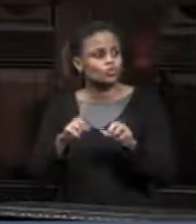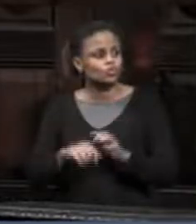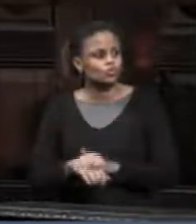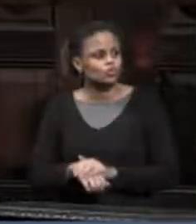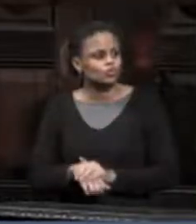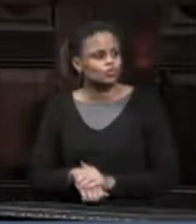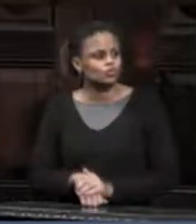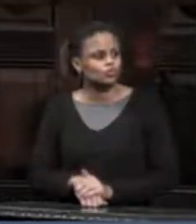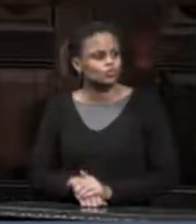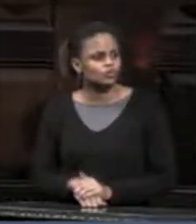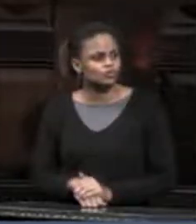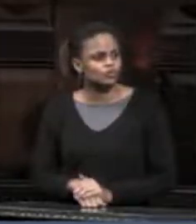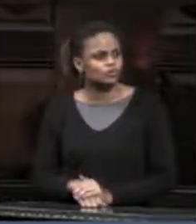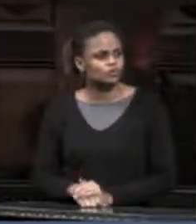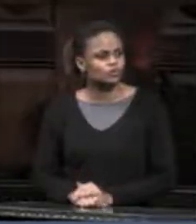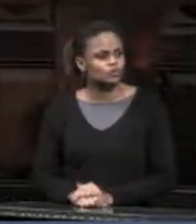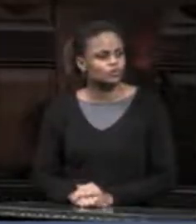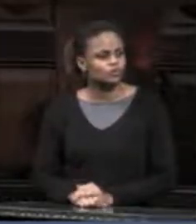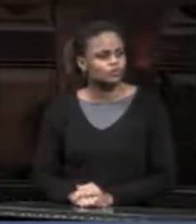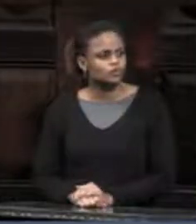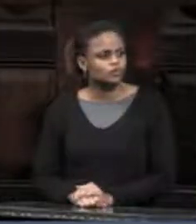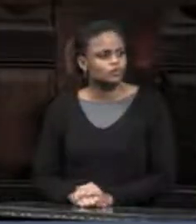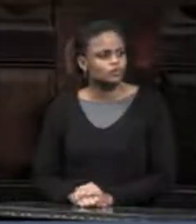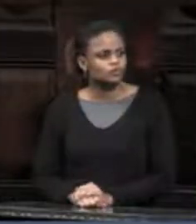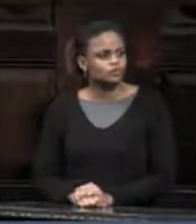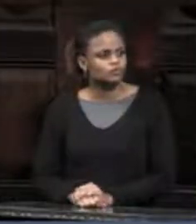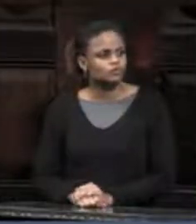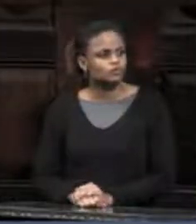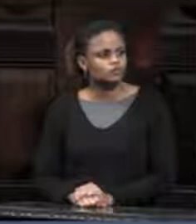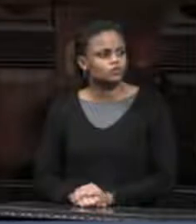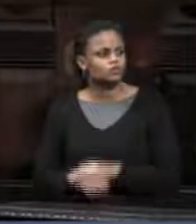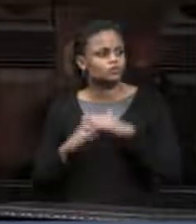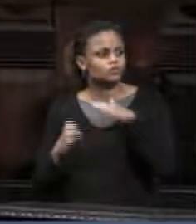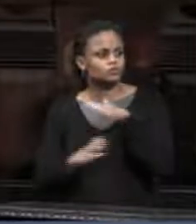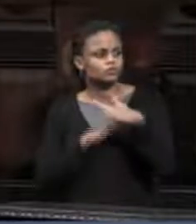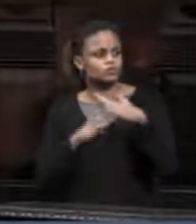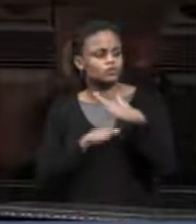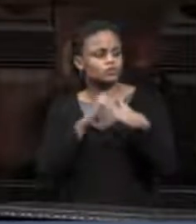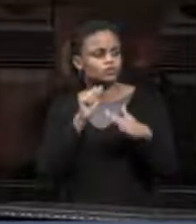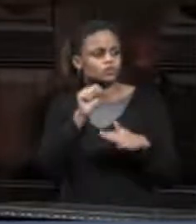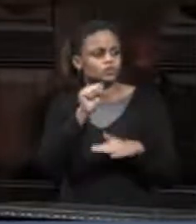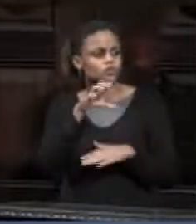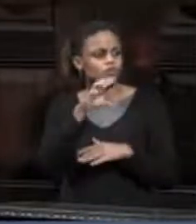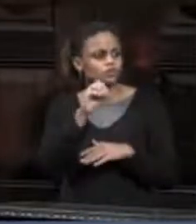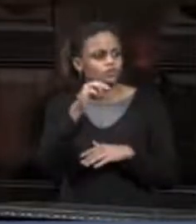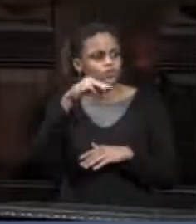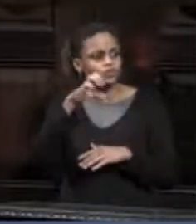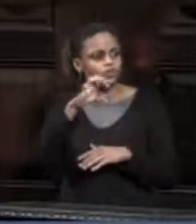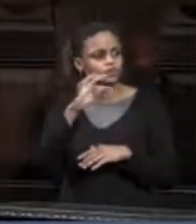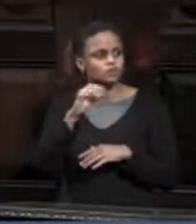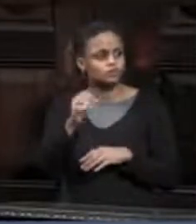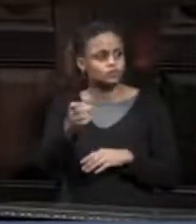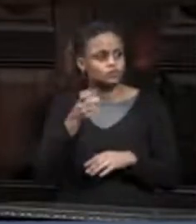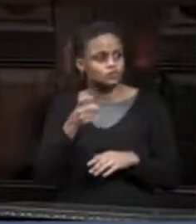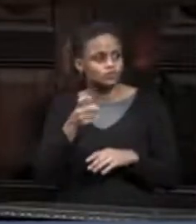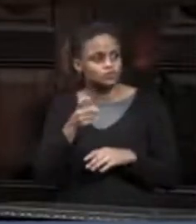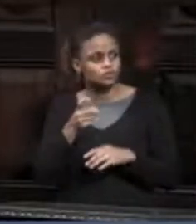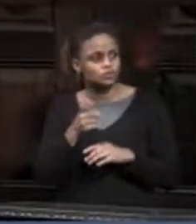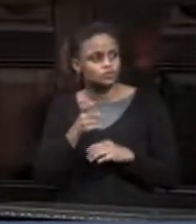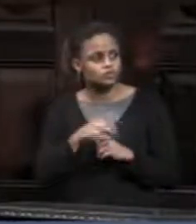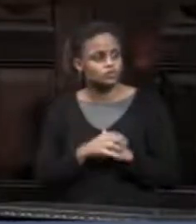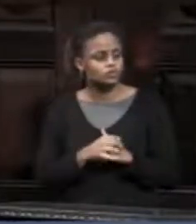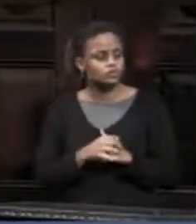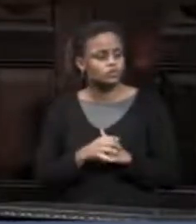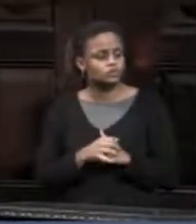CSN operada pela Asco Metals. O Instituto Estadual